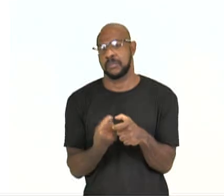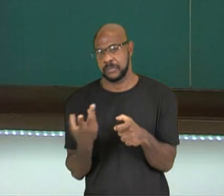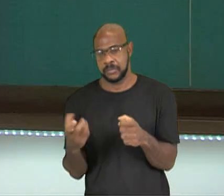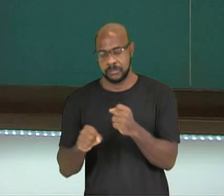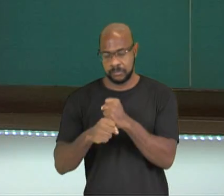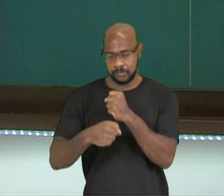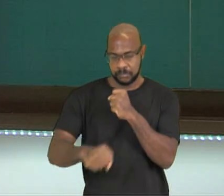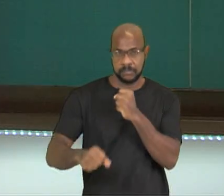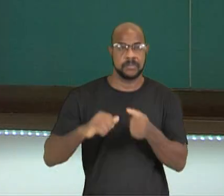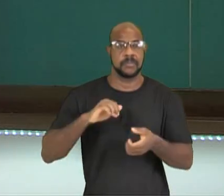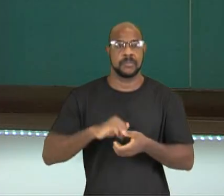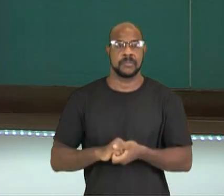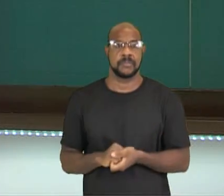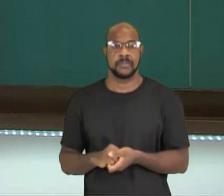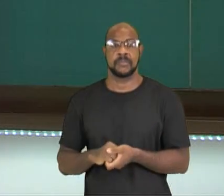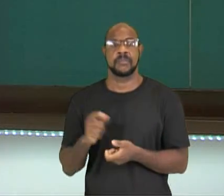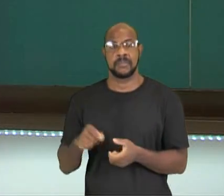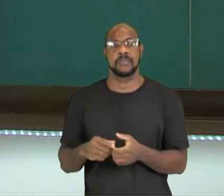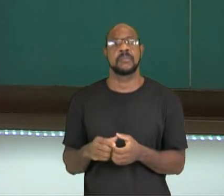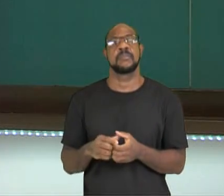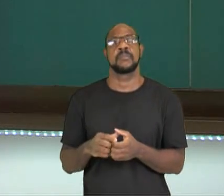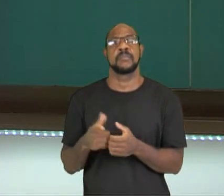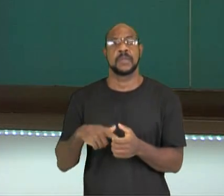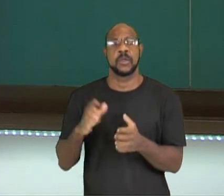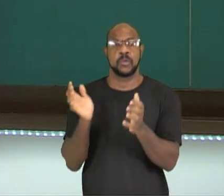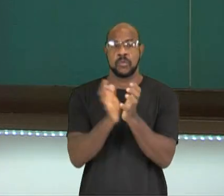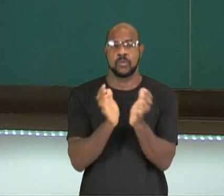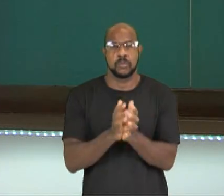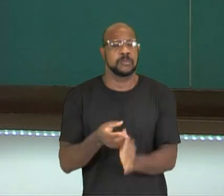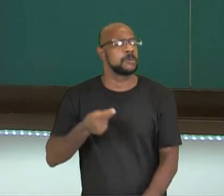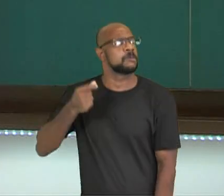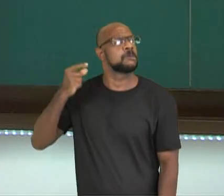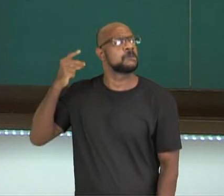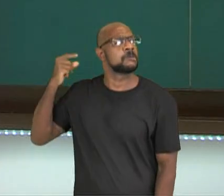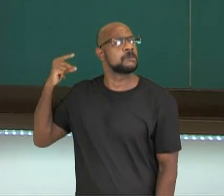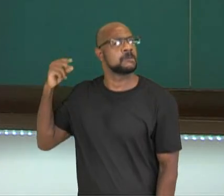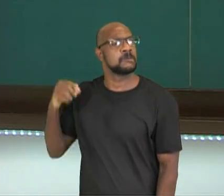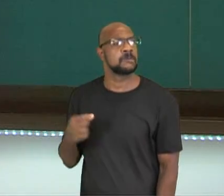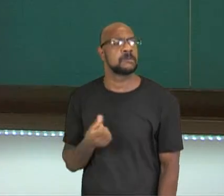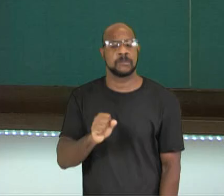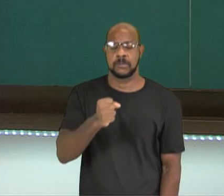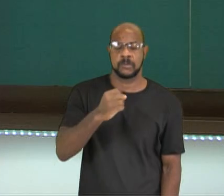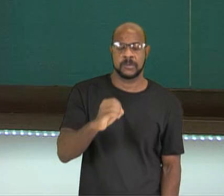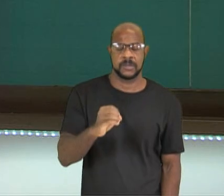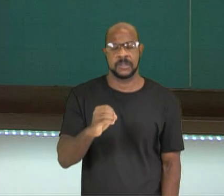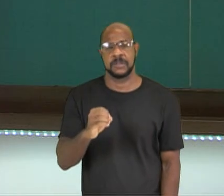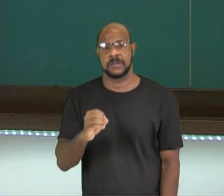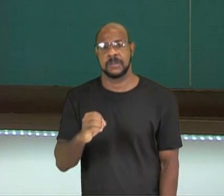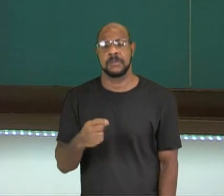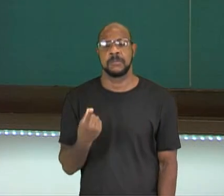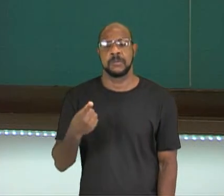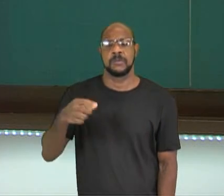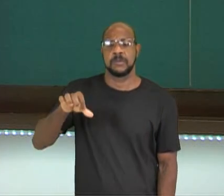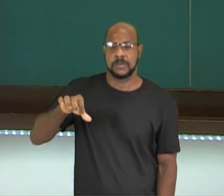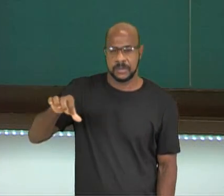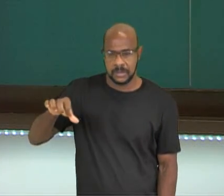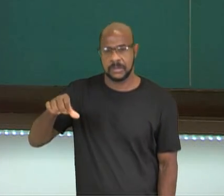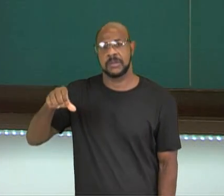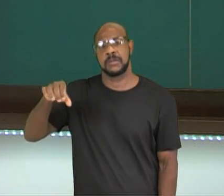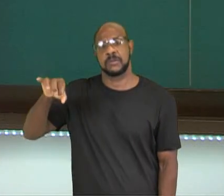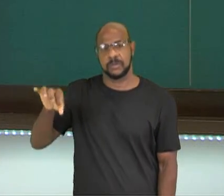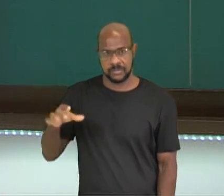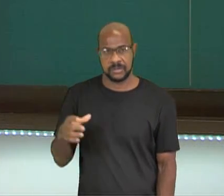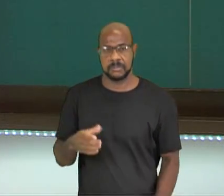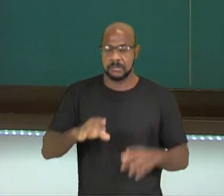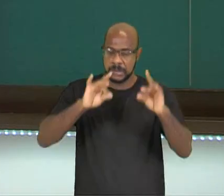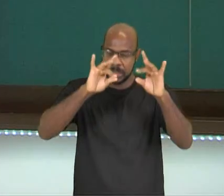extensão territorial. Então, uma classificação lá da décadas de 80 e 90, bem mais detalhada e aprofundada, mas